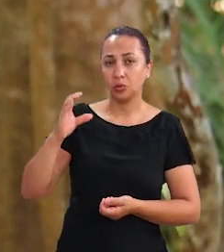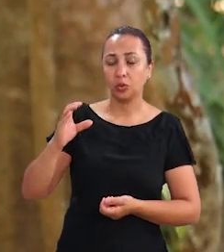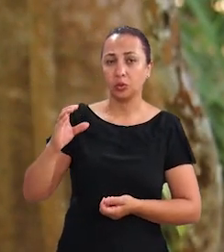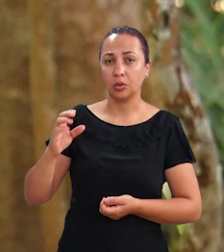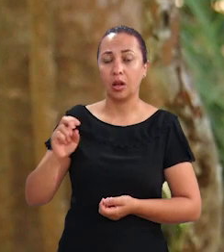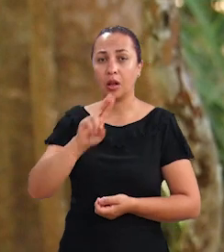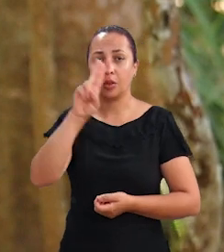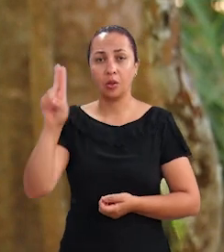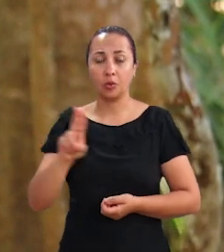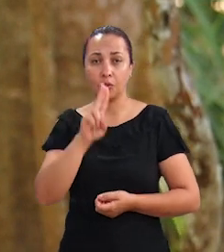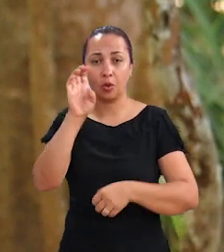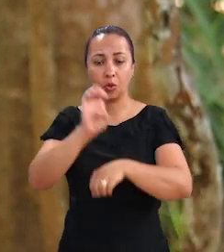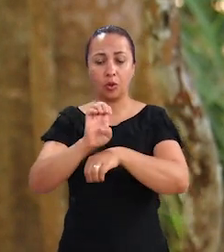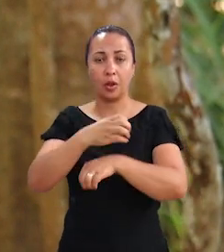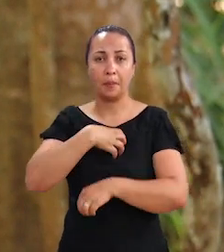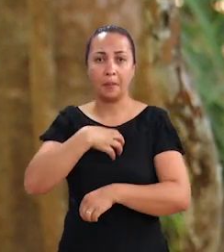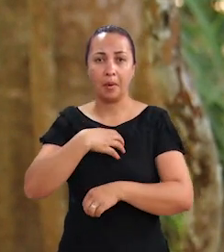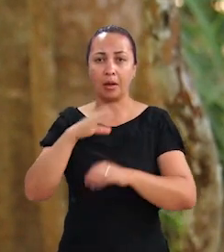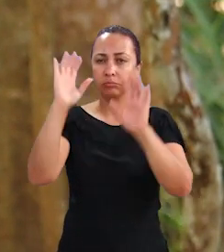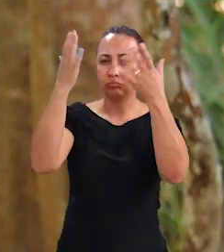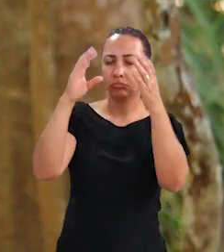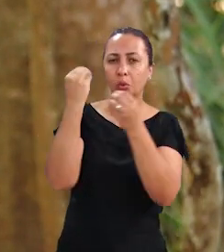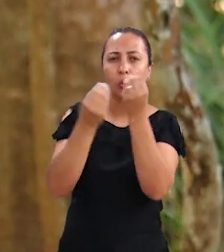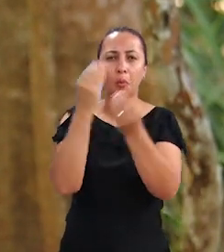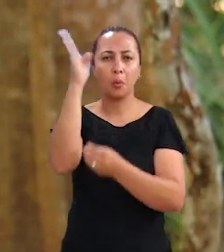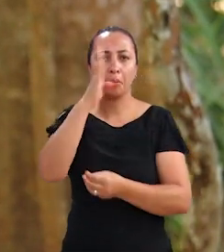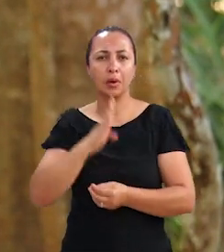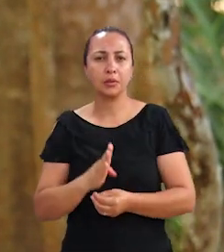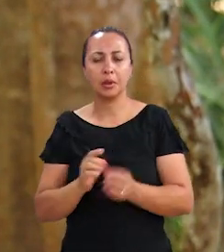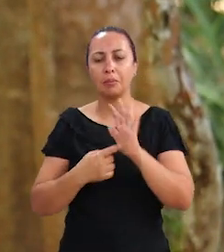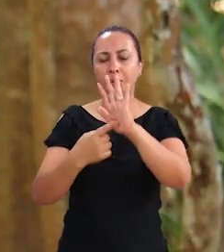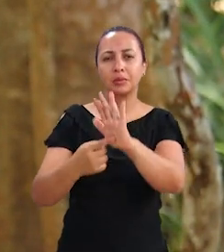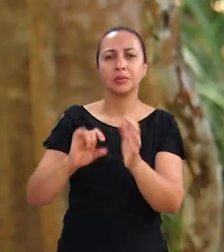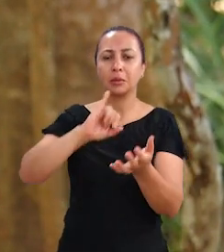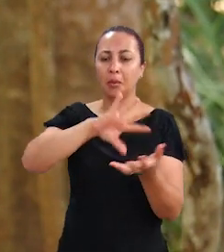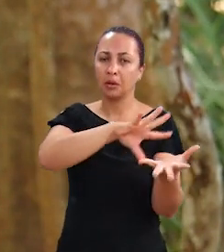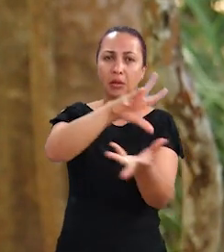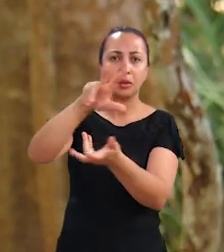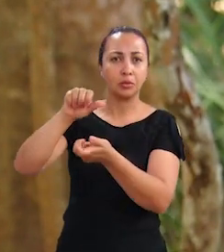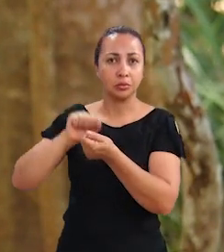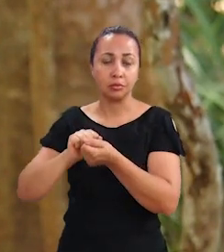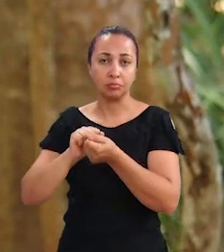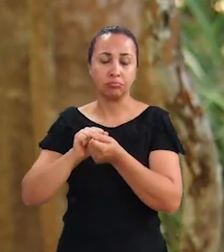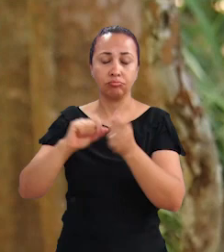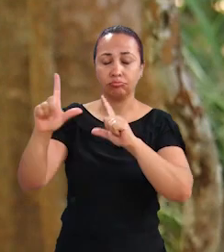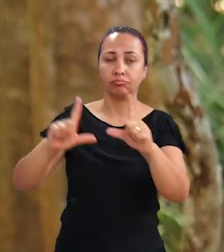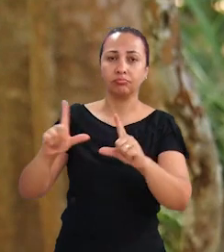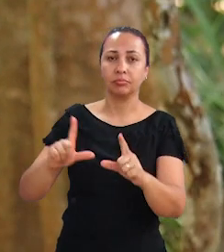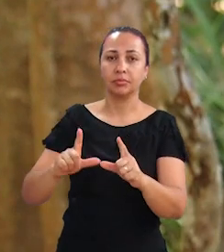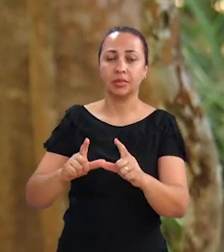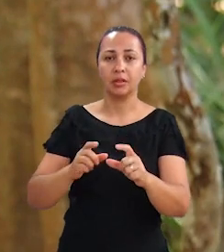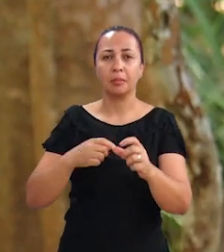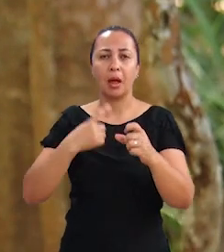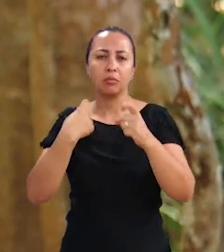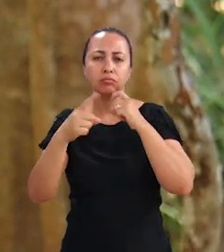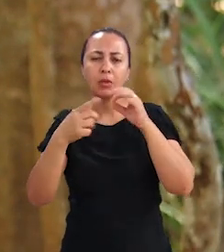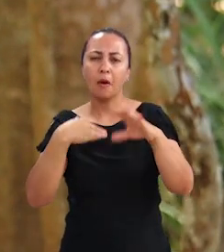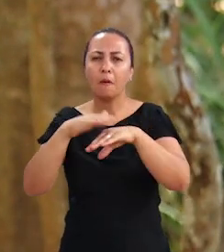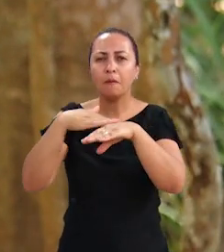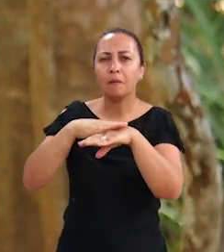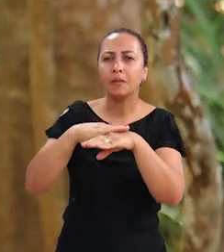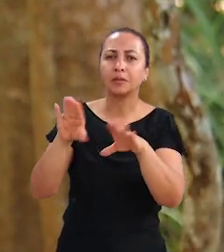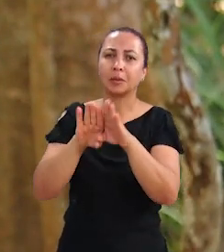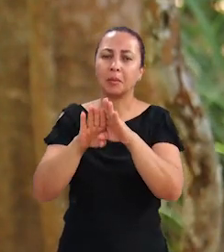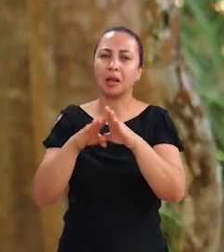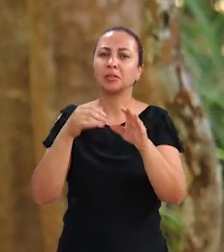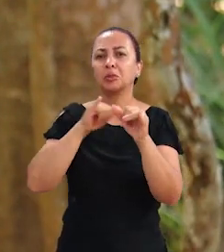Cientistas da Universidade do Estado da Bahia analisam como o Brasil é retratado pela mídia internacional. As avaliações passam pelos discursos